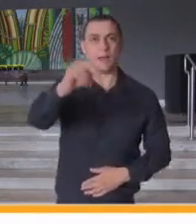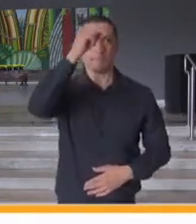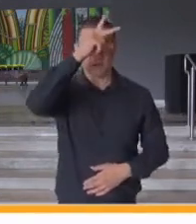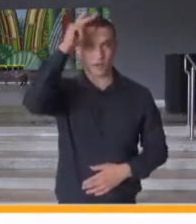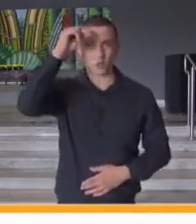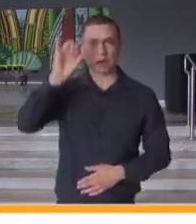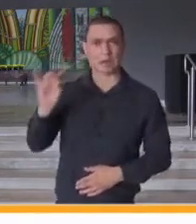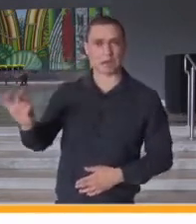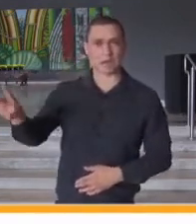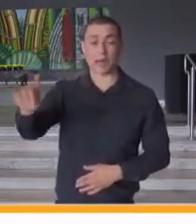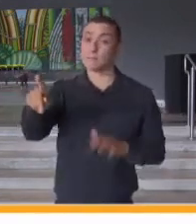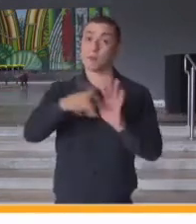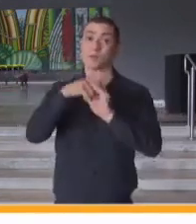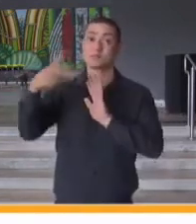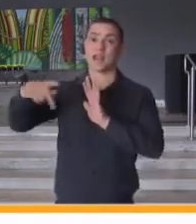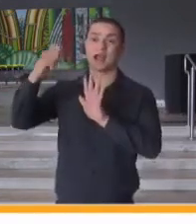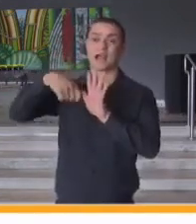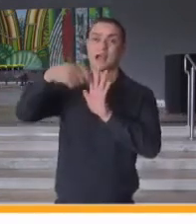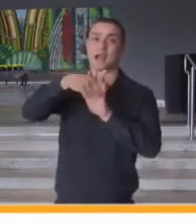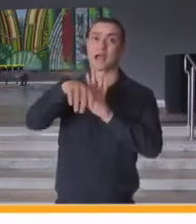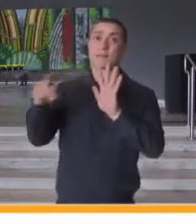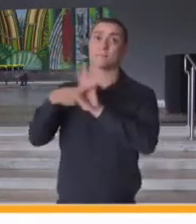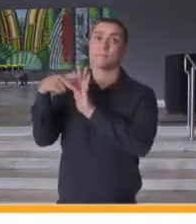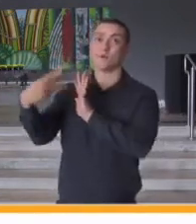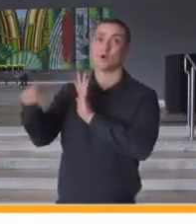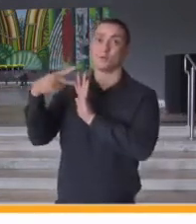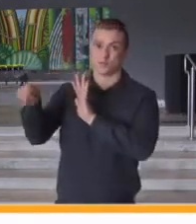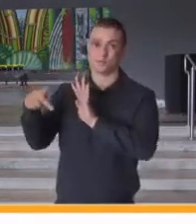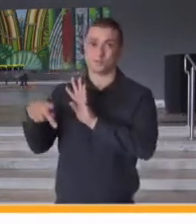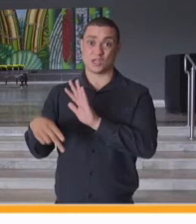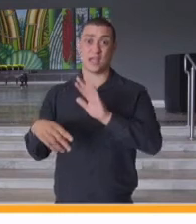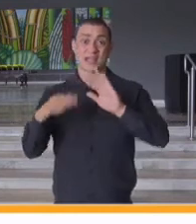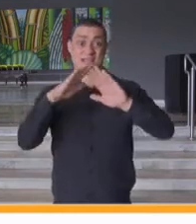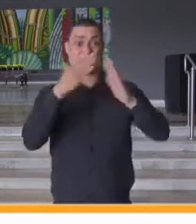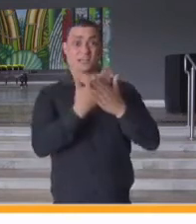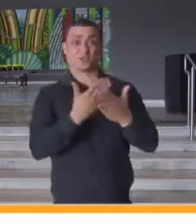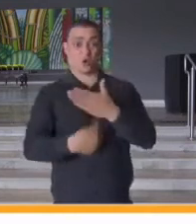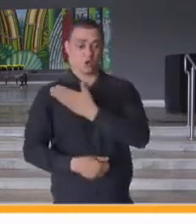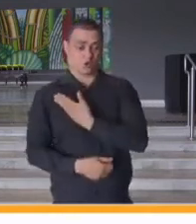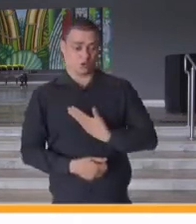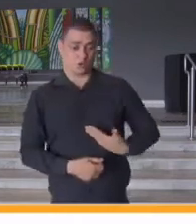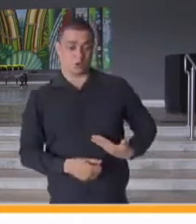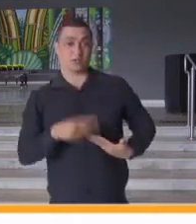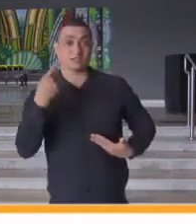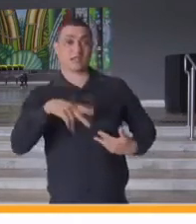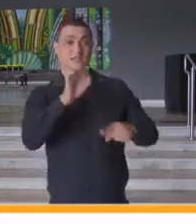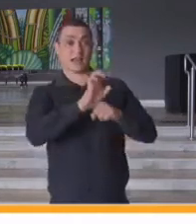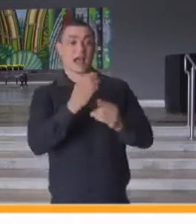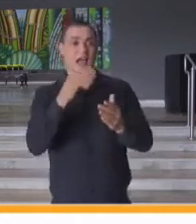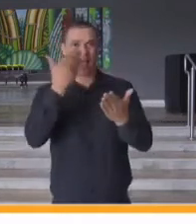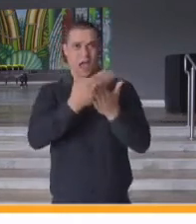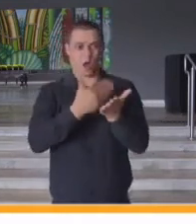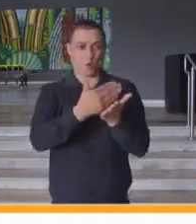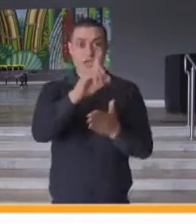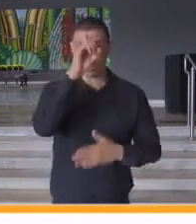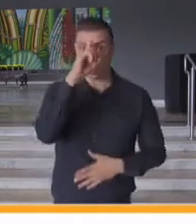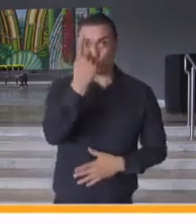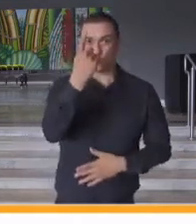municipal faz o seu calendário. A rede estadual tinha o calendário previsto para o 1º de fevereiro,